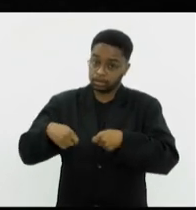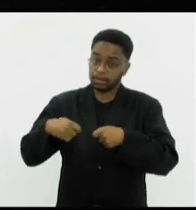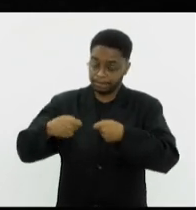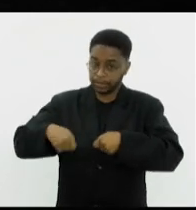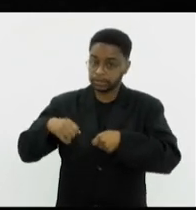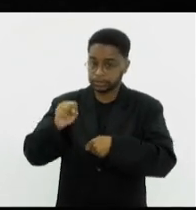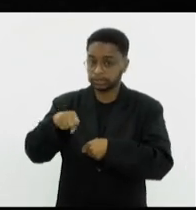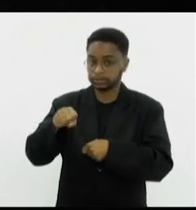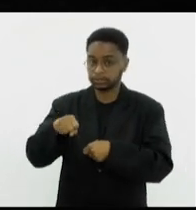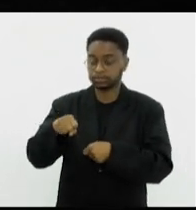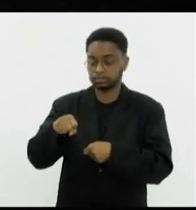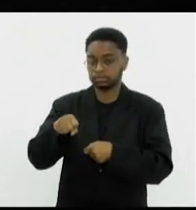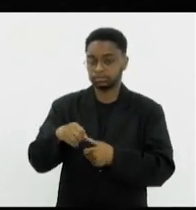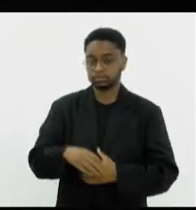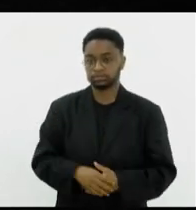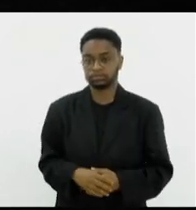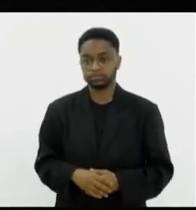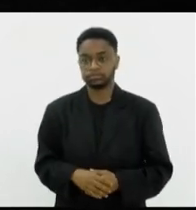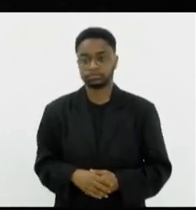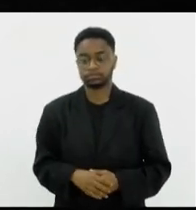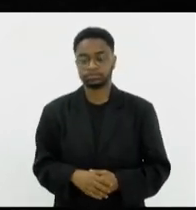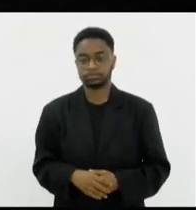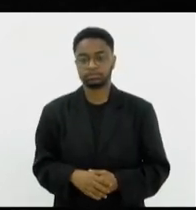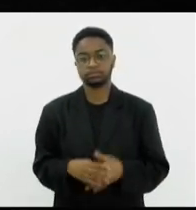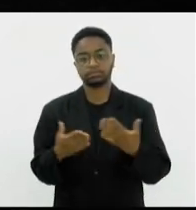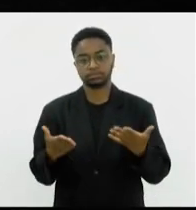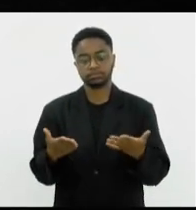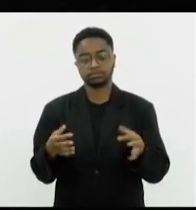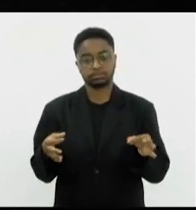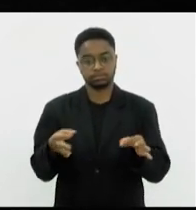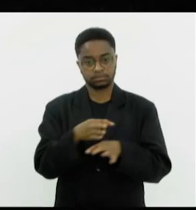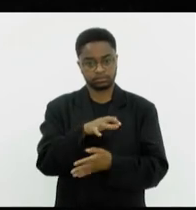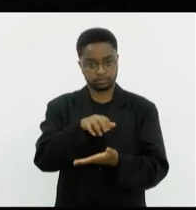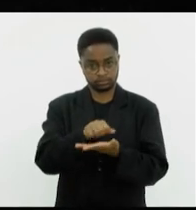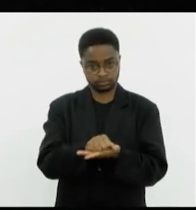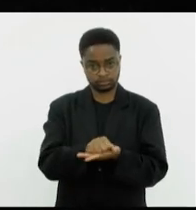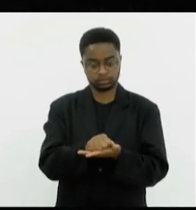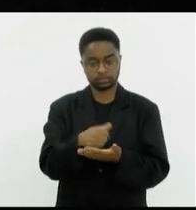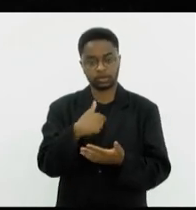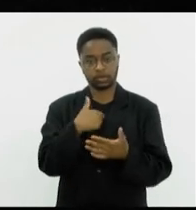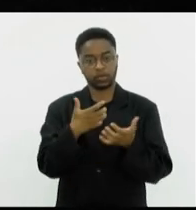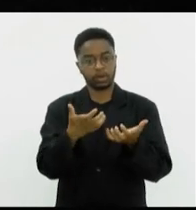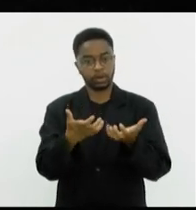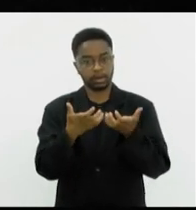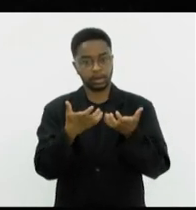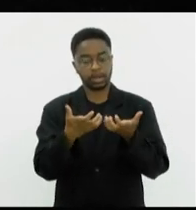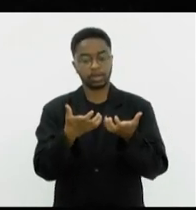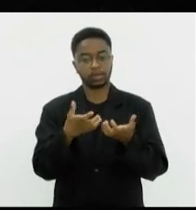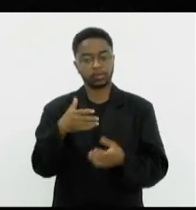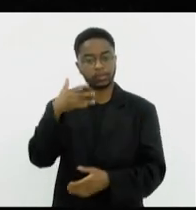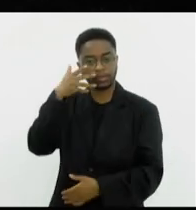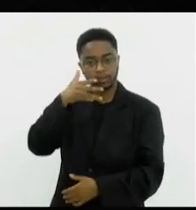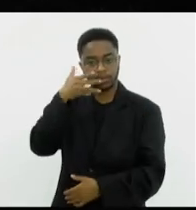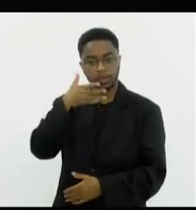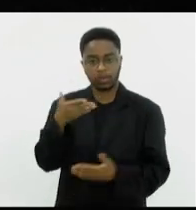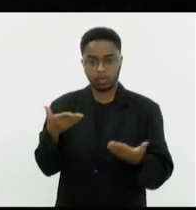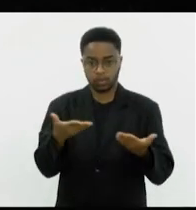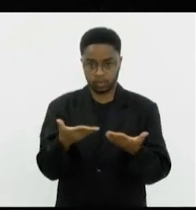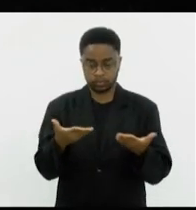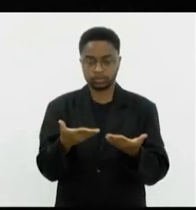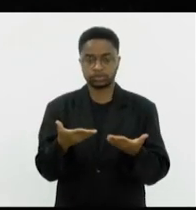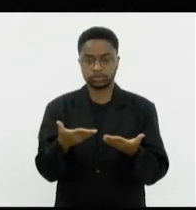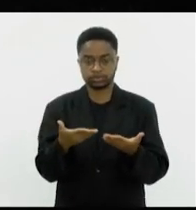demanda tem. Não é? Acho que, feito esse registro, eu queria usar a palavra na tarde de